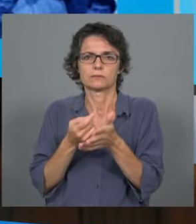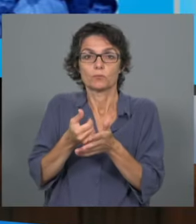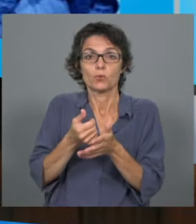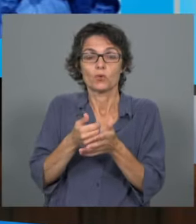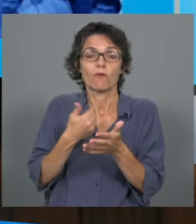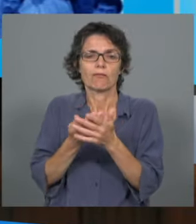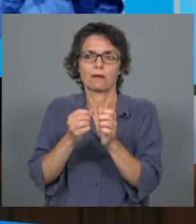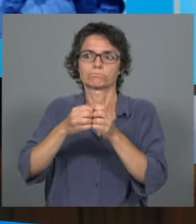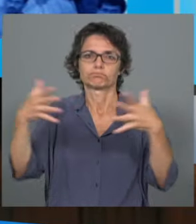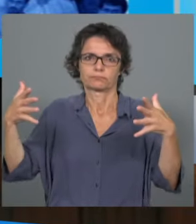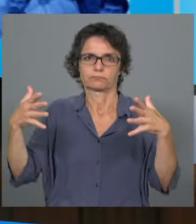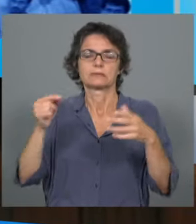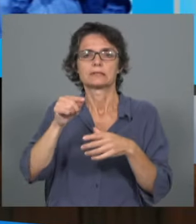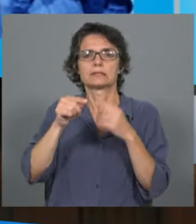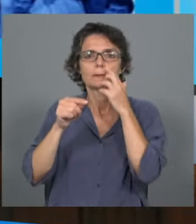que se vão multiplicando,